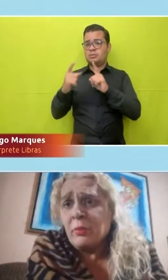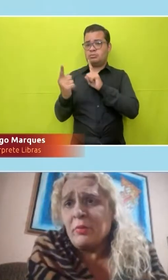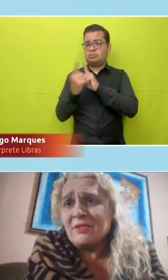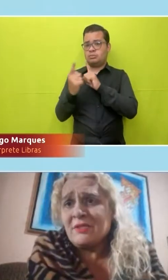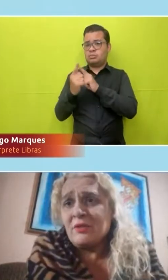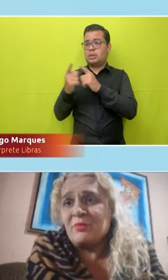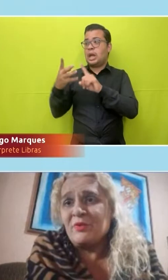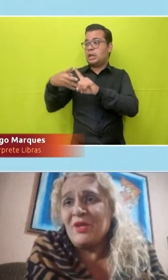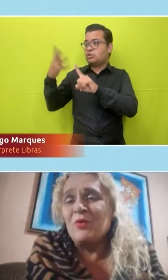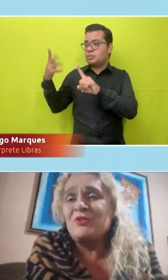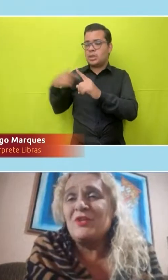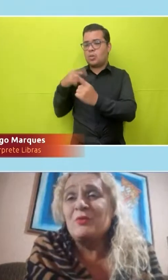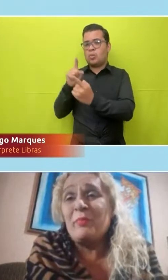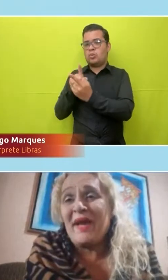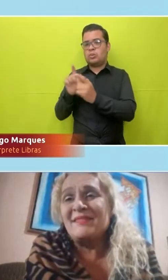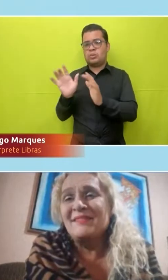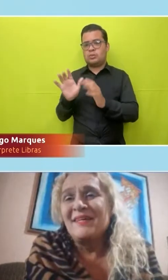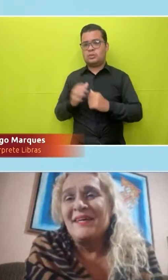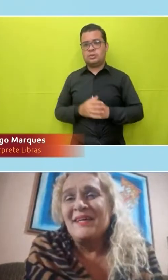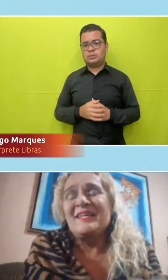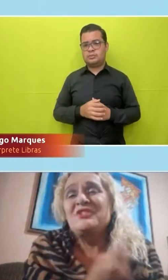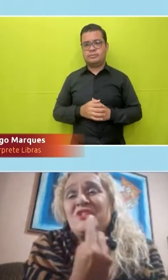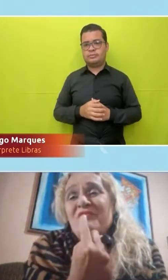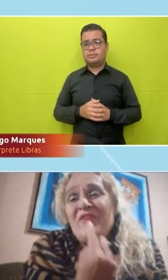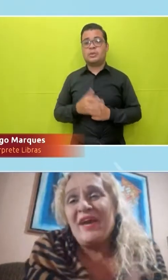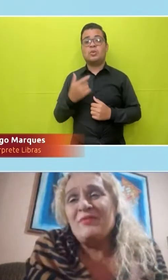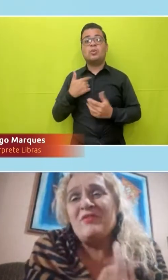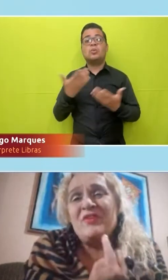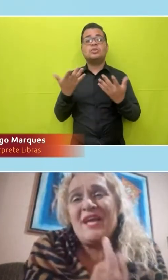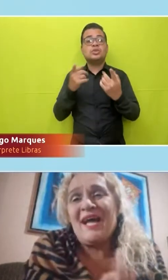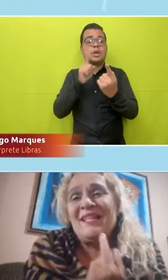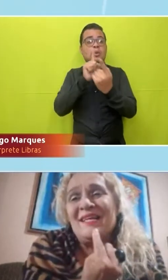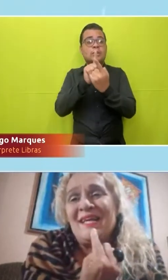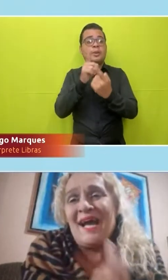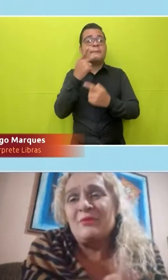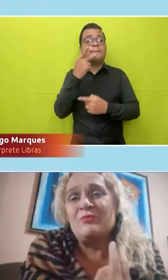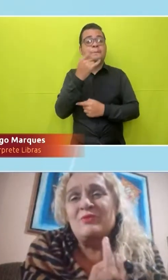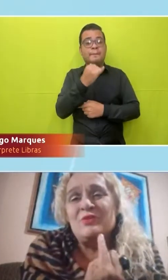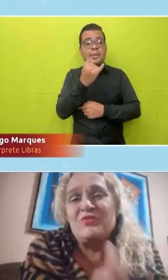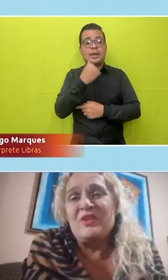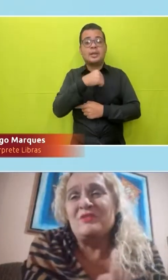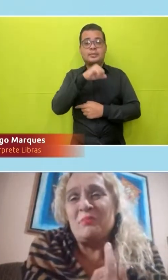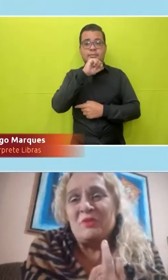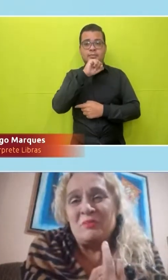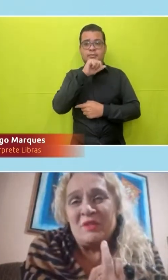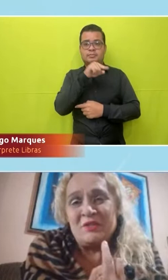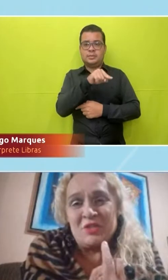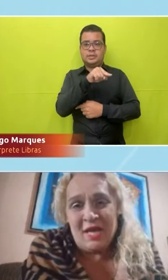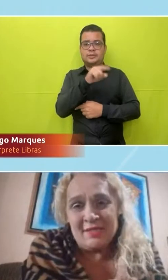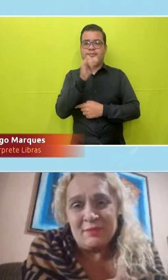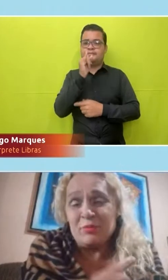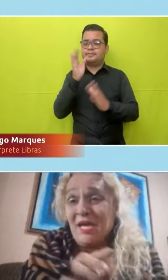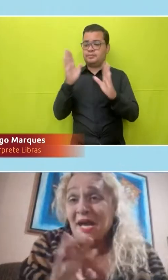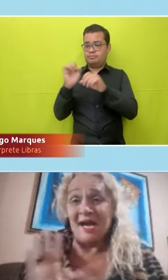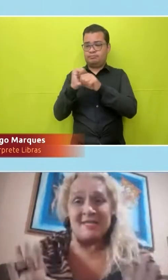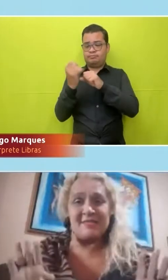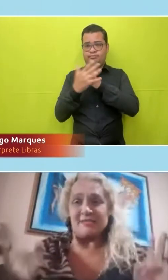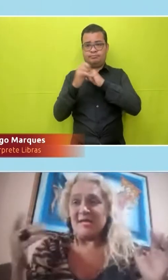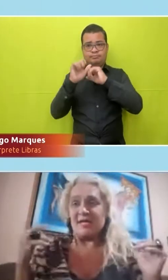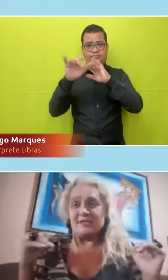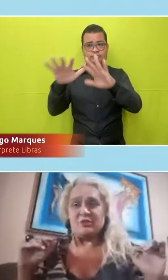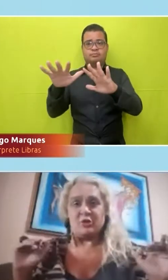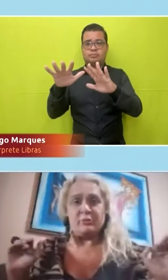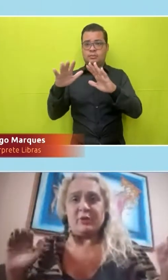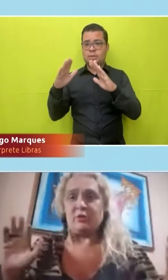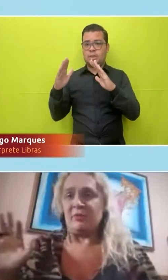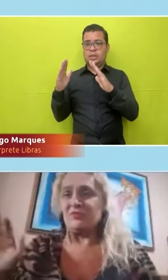muito a população LGBT. Hoje eu atendo pais que tiveram que ficar trancados com seus filhos na pandemia dentro de casa, porque antes ele saía